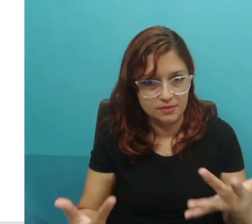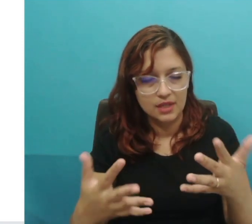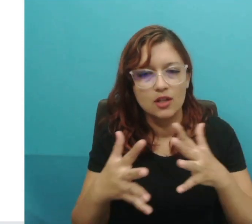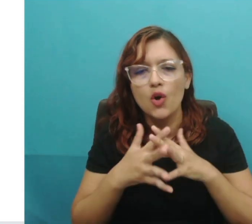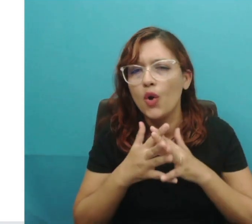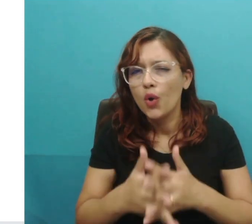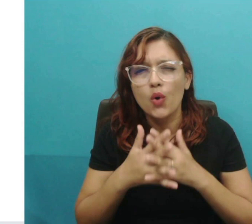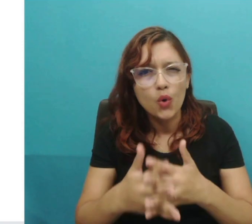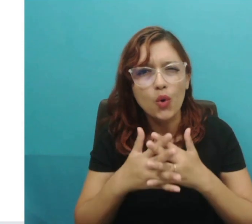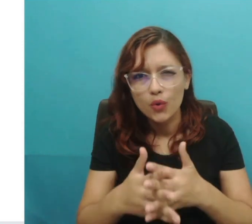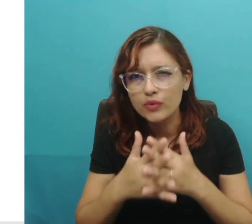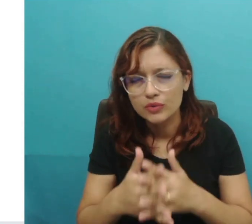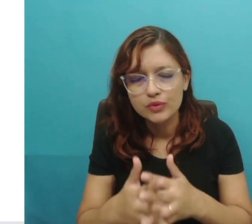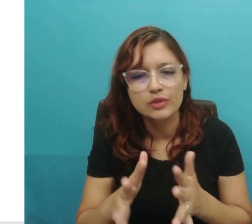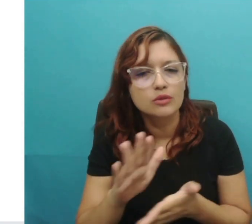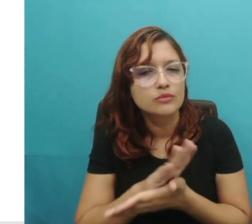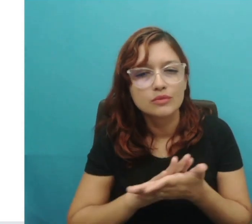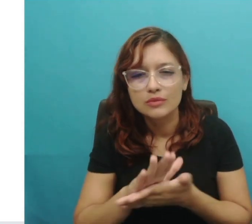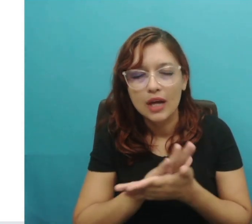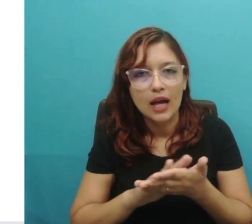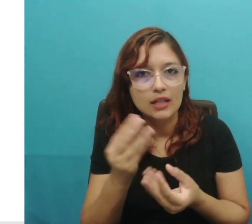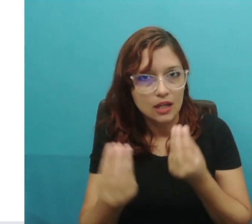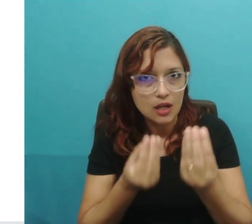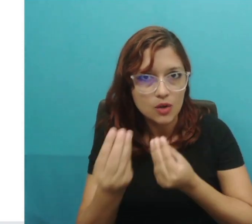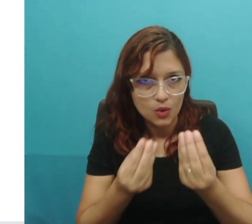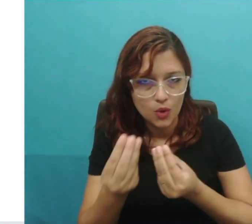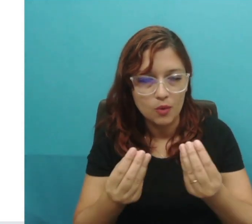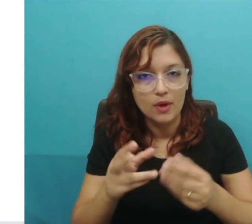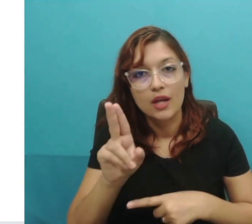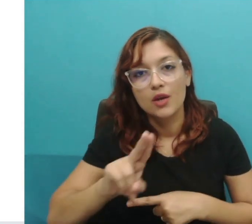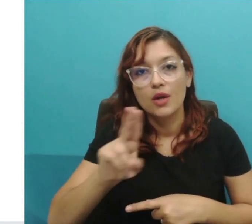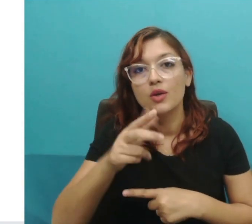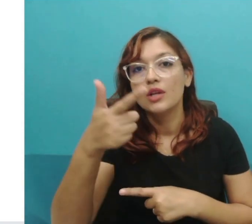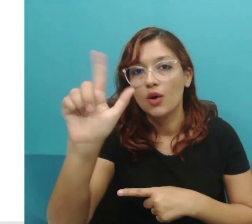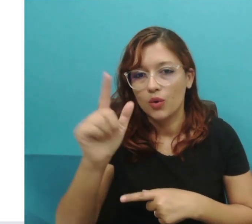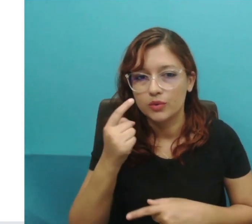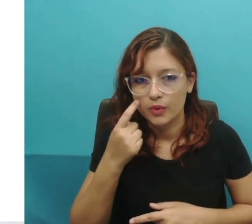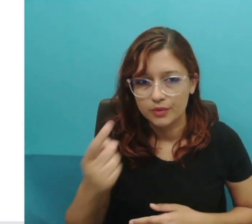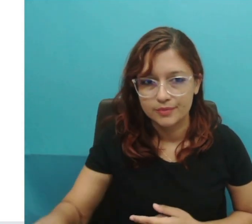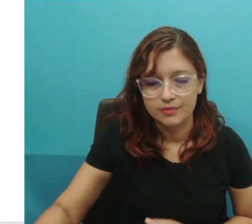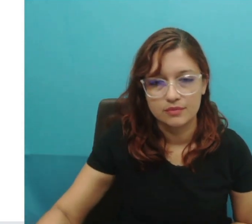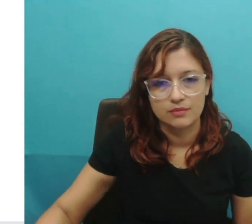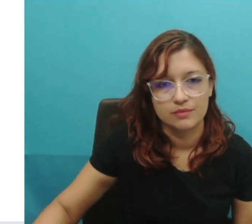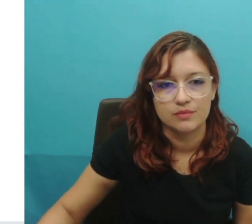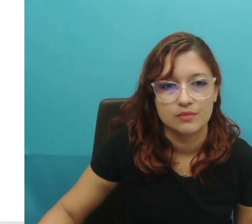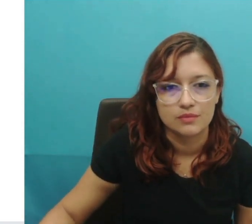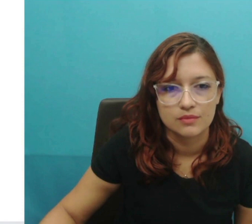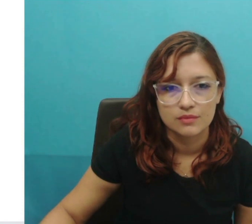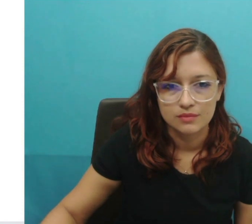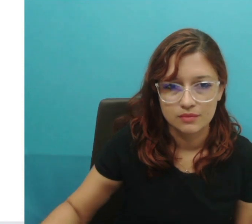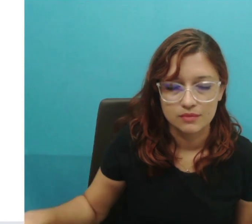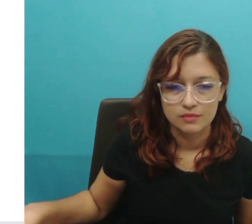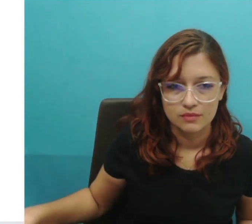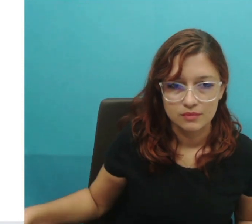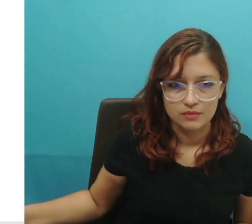Mais um exemplo. Para não haver confusão, como é que faz? Vai usar